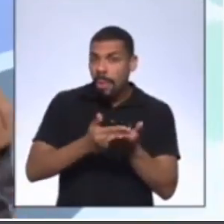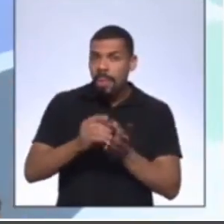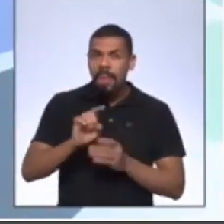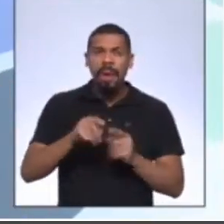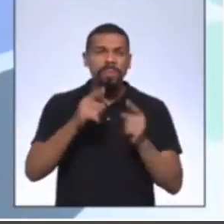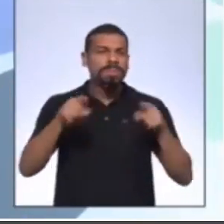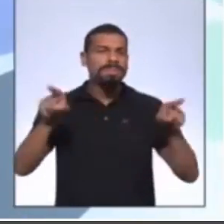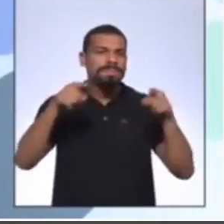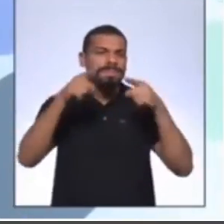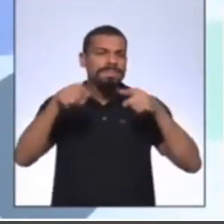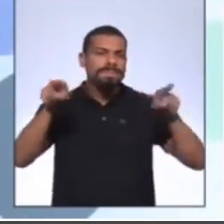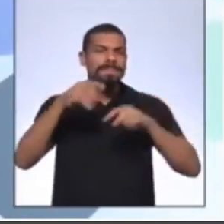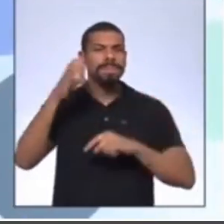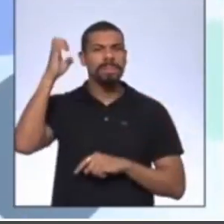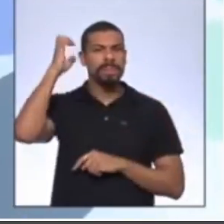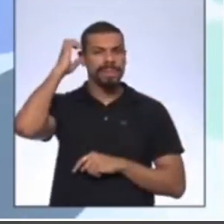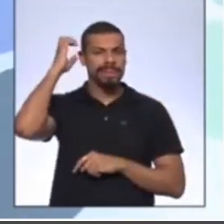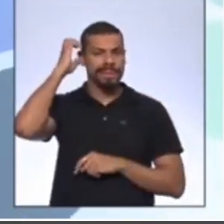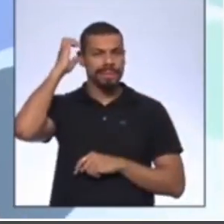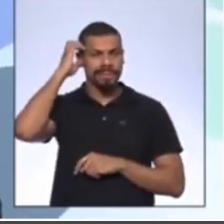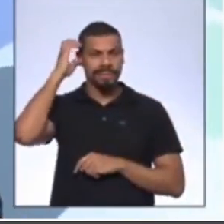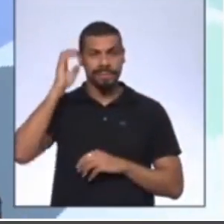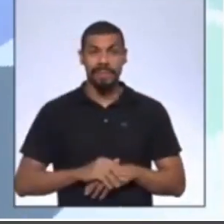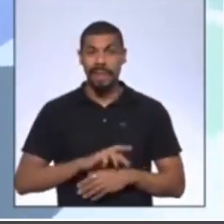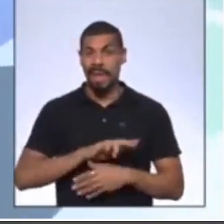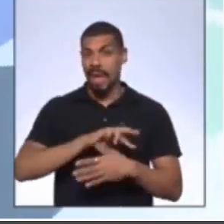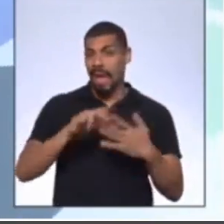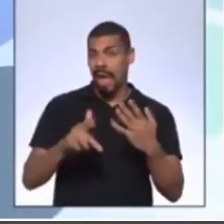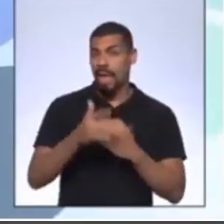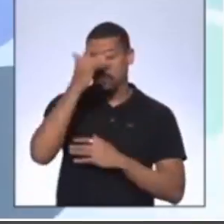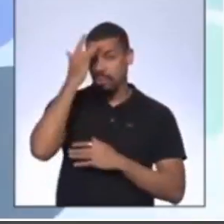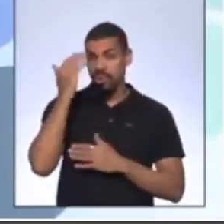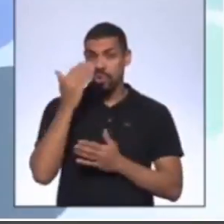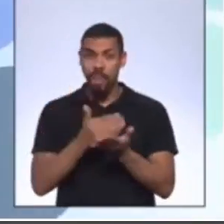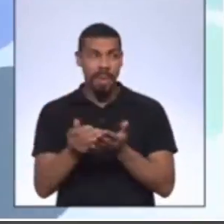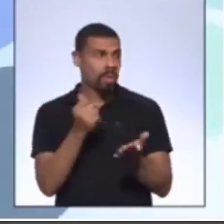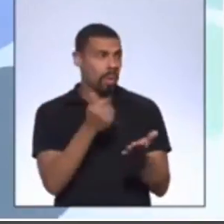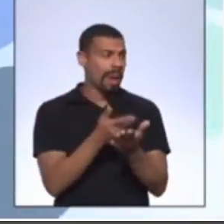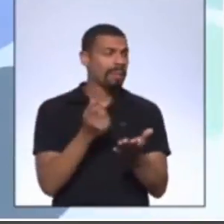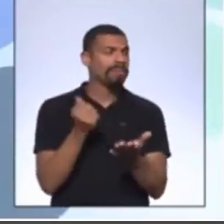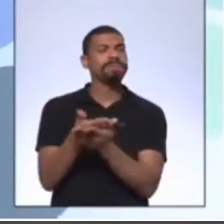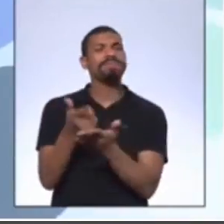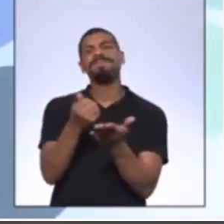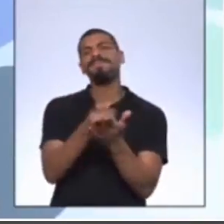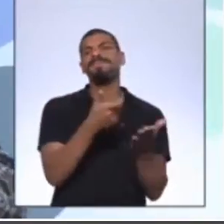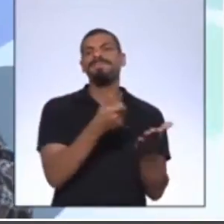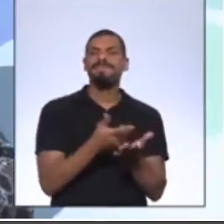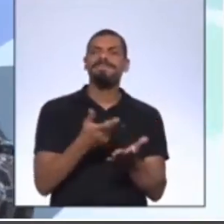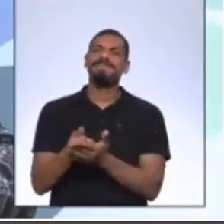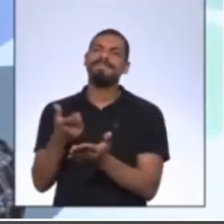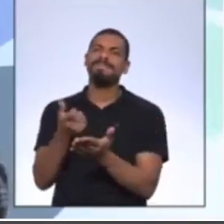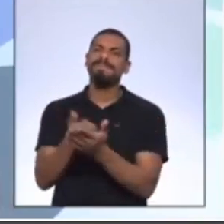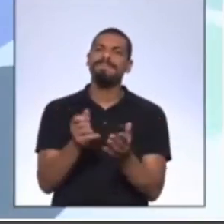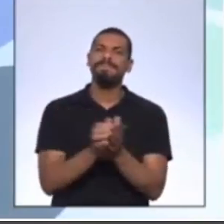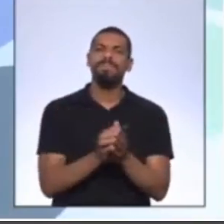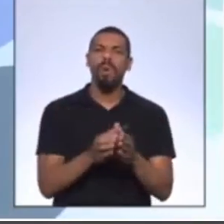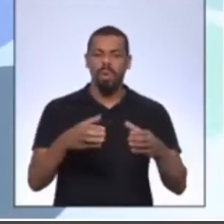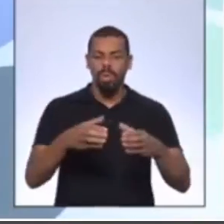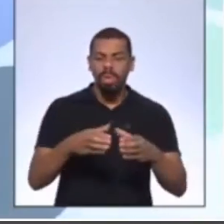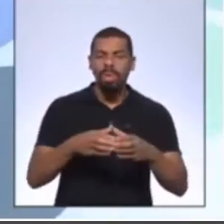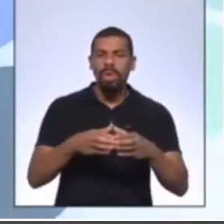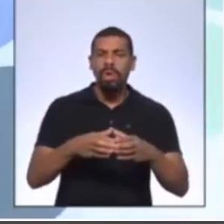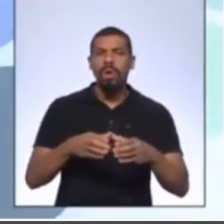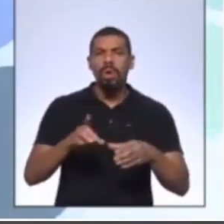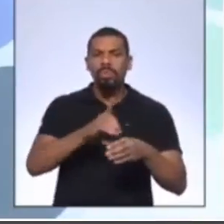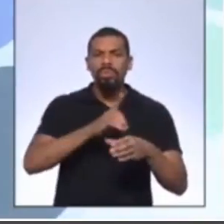ela passa a ter um alcance maior as pessoas começam a poder comprar as vitrolas portáteis né os discos de cera